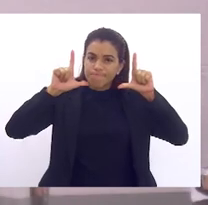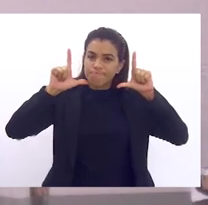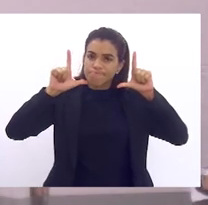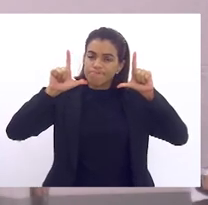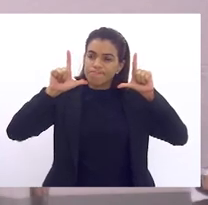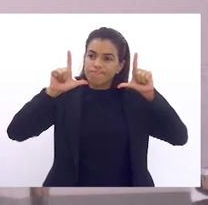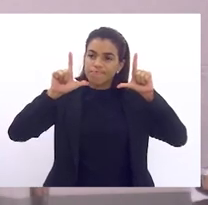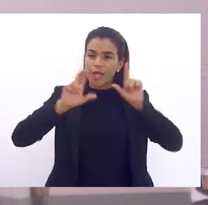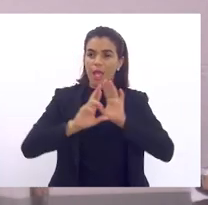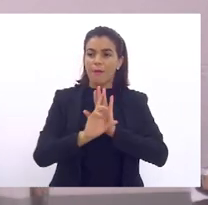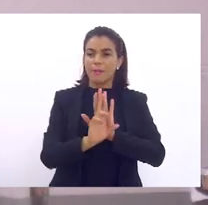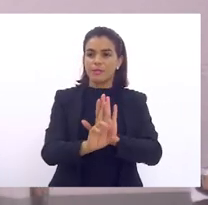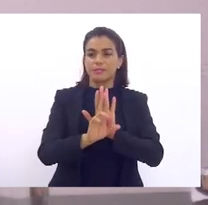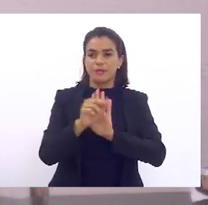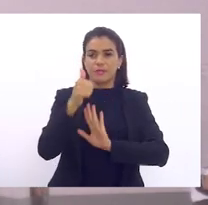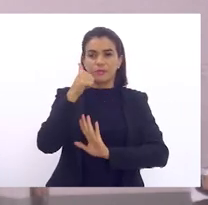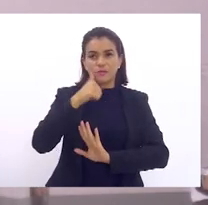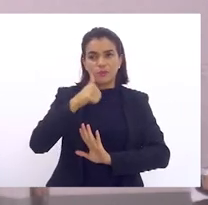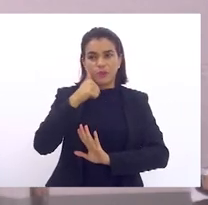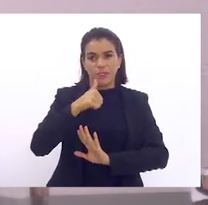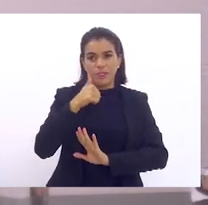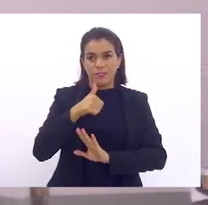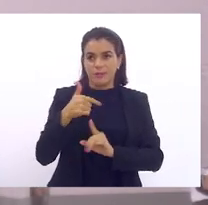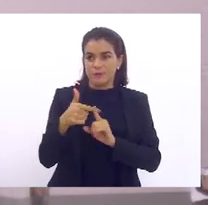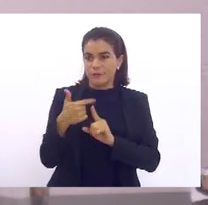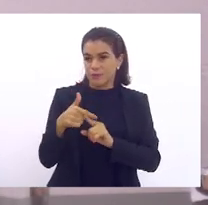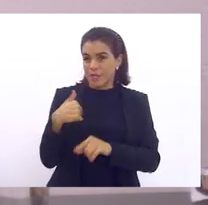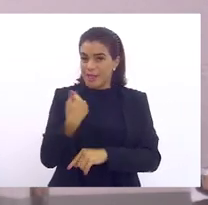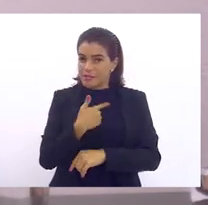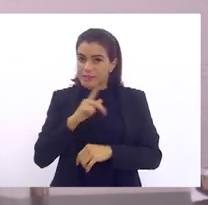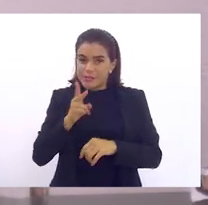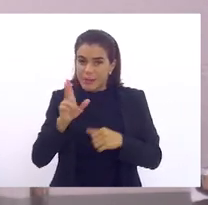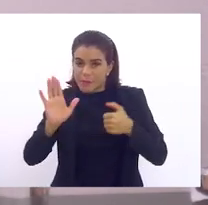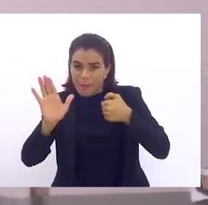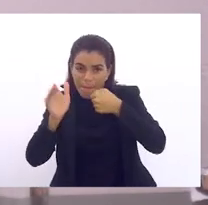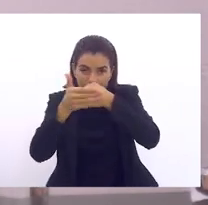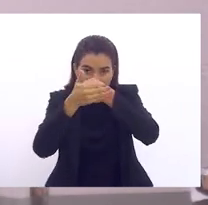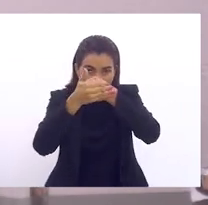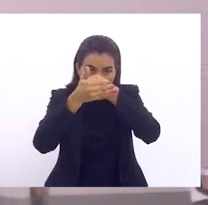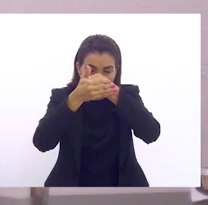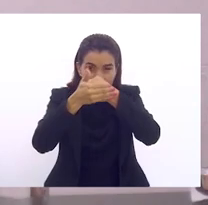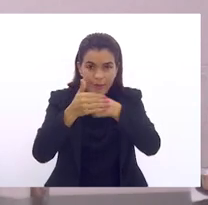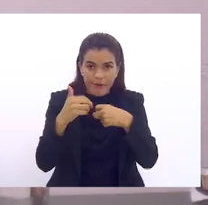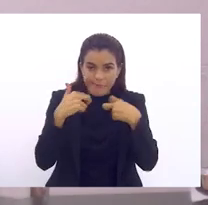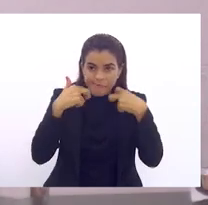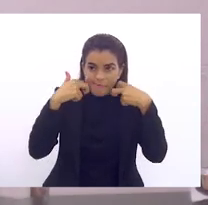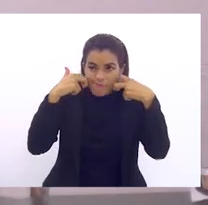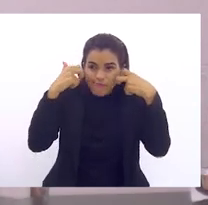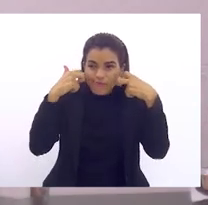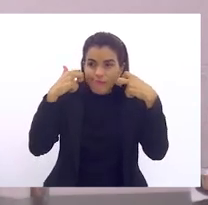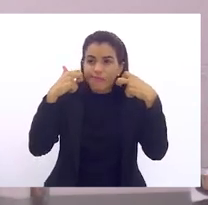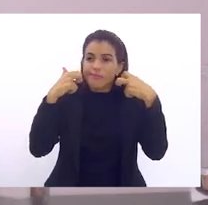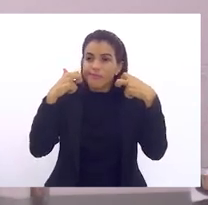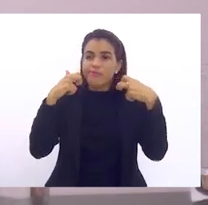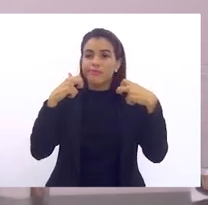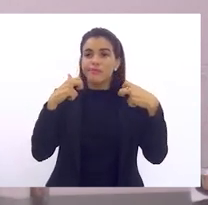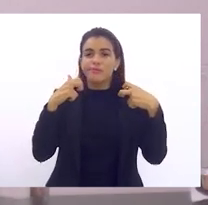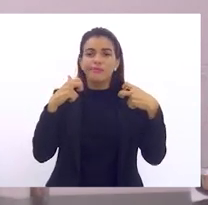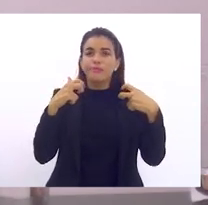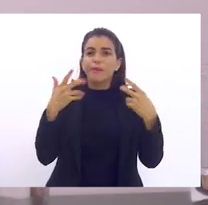mulheres né porque a gente não se mostra né a gente porque a gente se envergonha de algo